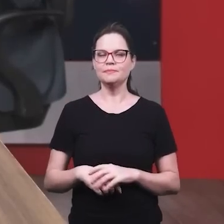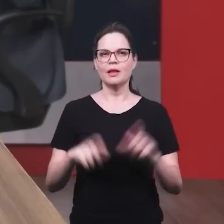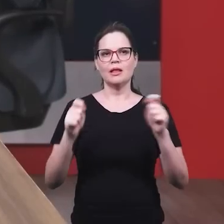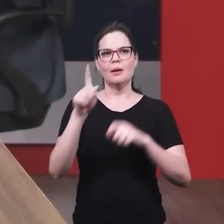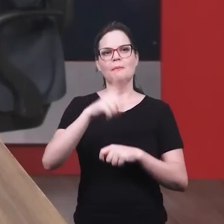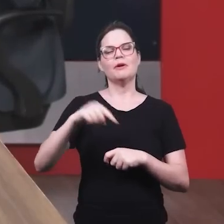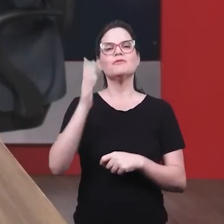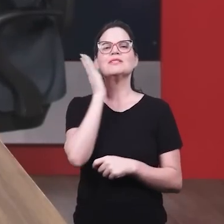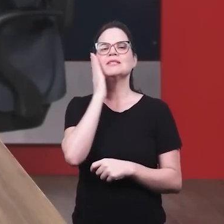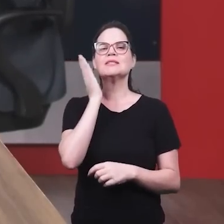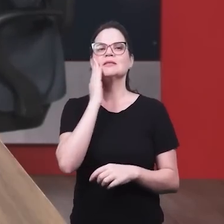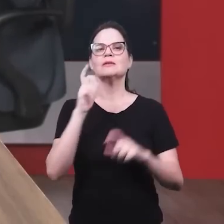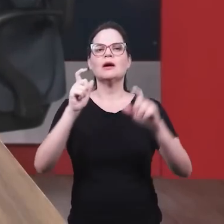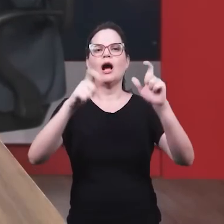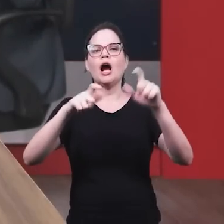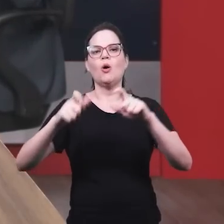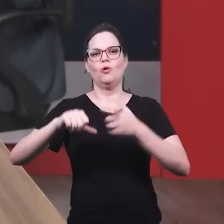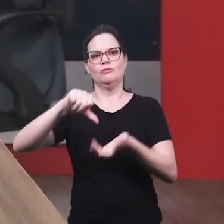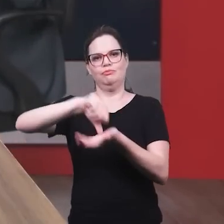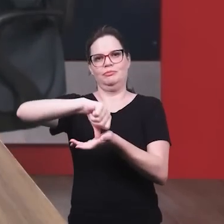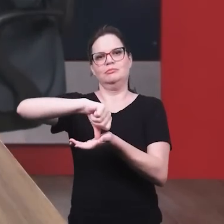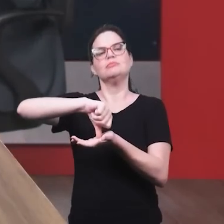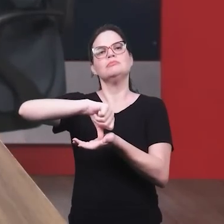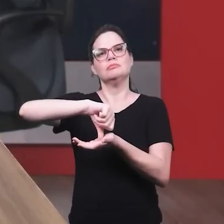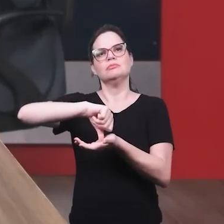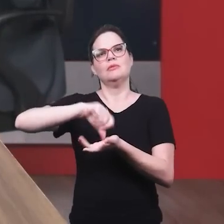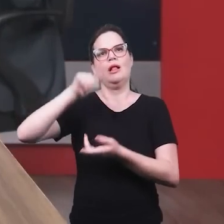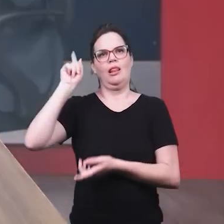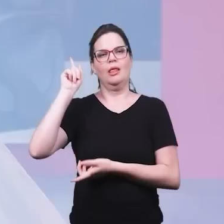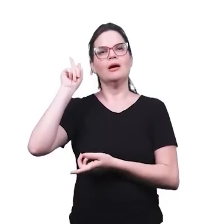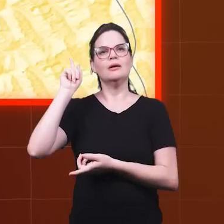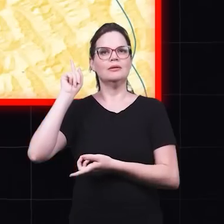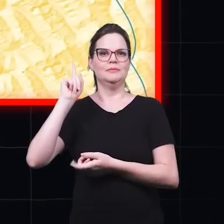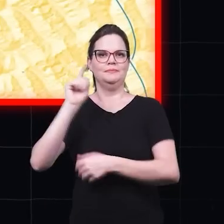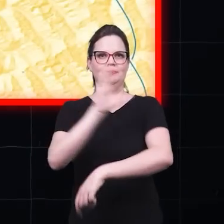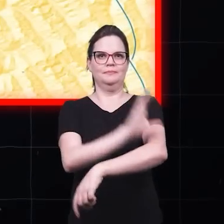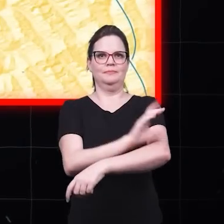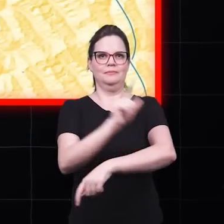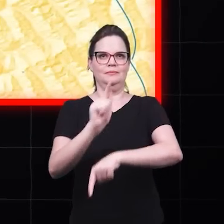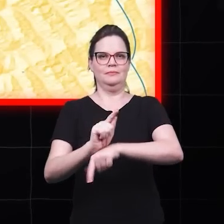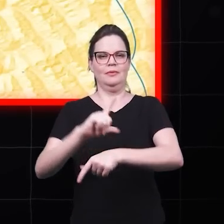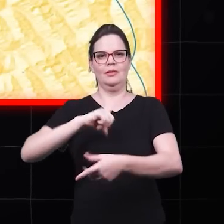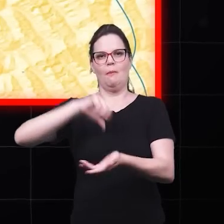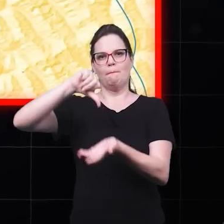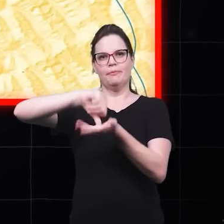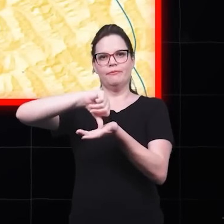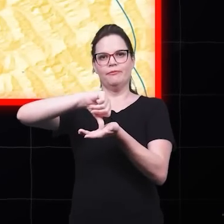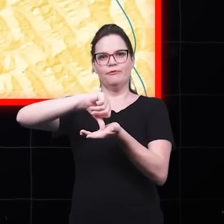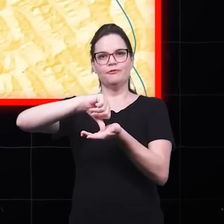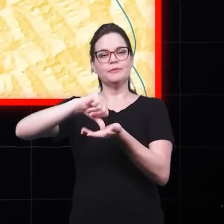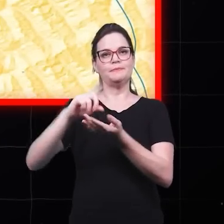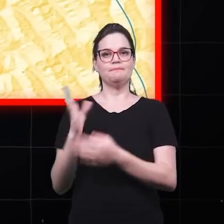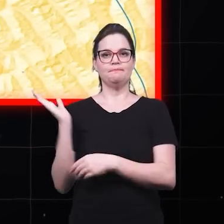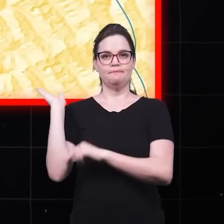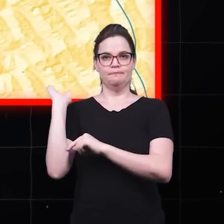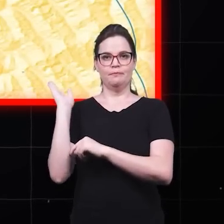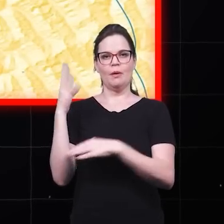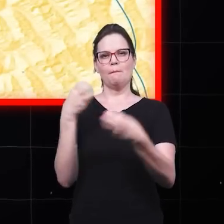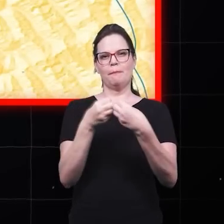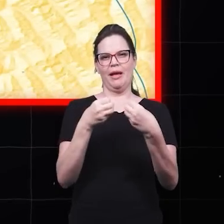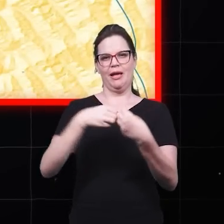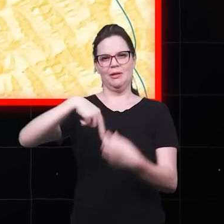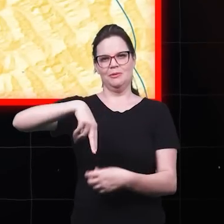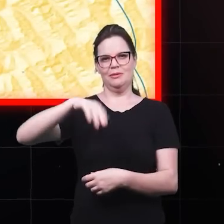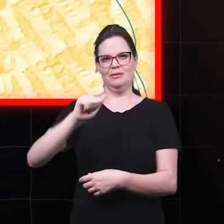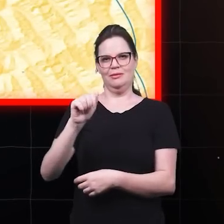né? Aonde ficava, né? Caná da Galileia, tá lá marcado, ali perto de Nazaré, né? No